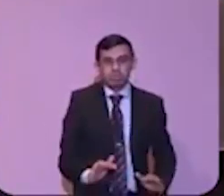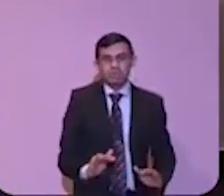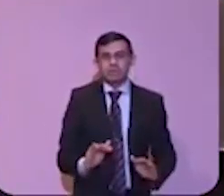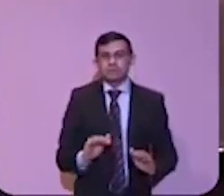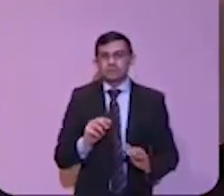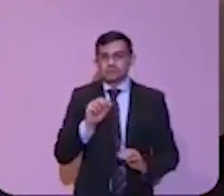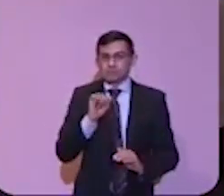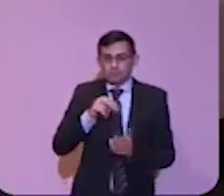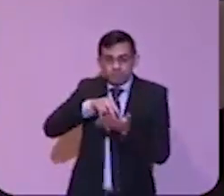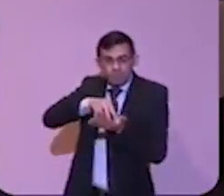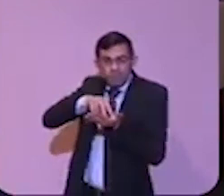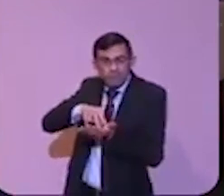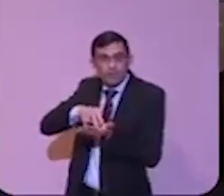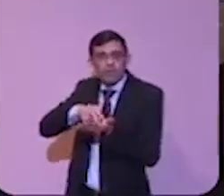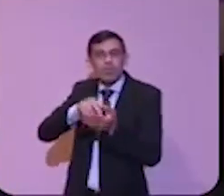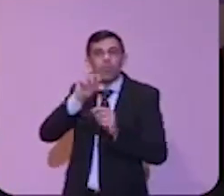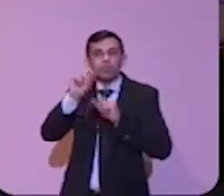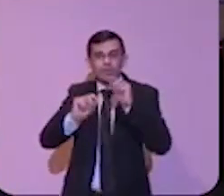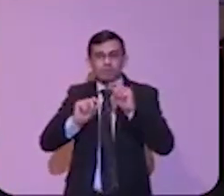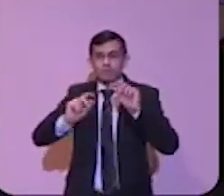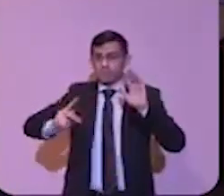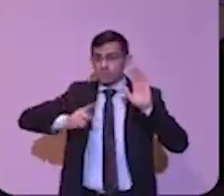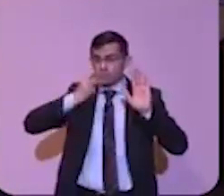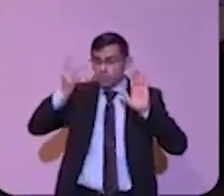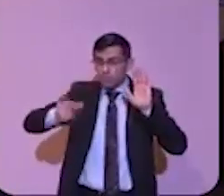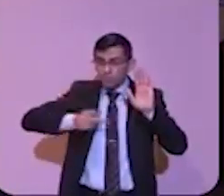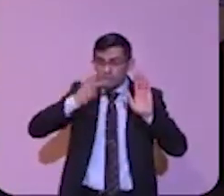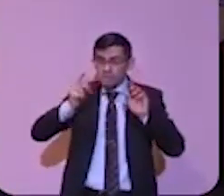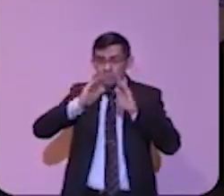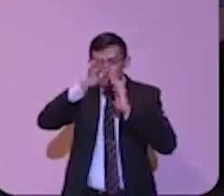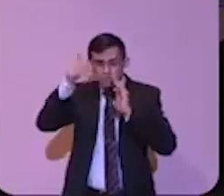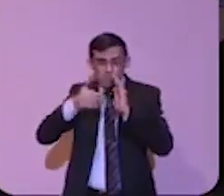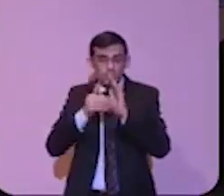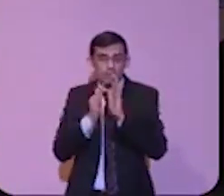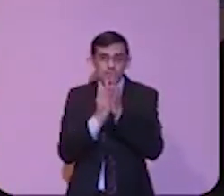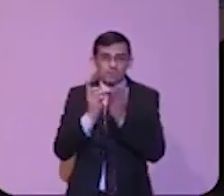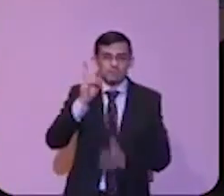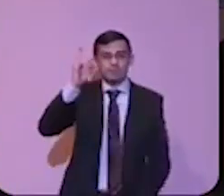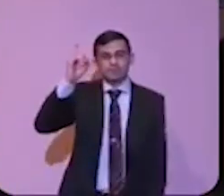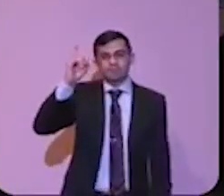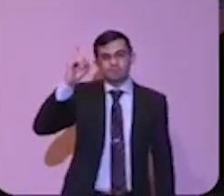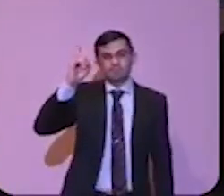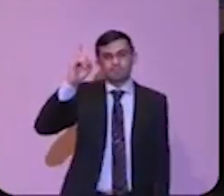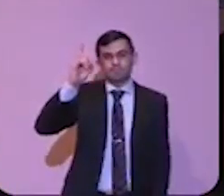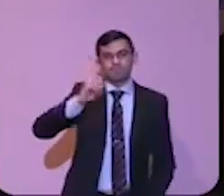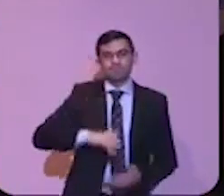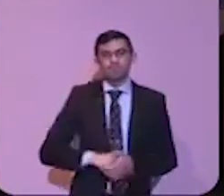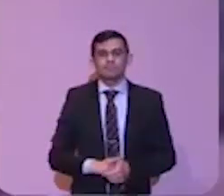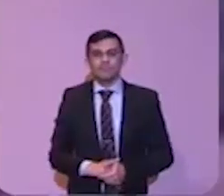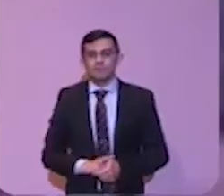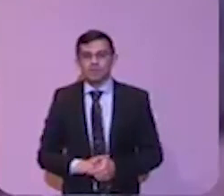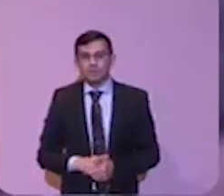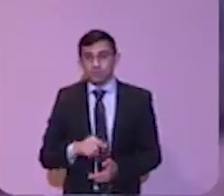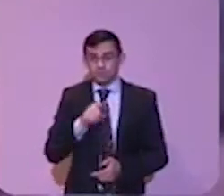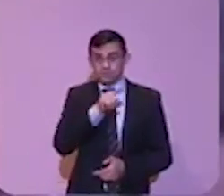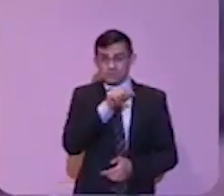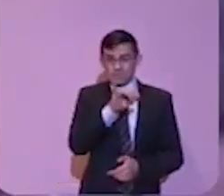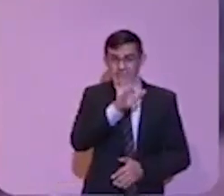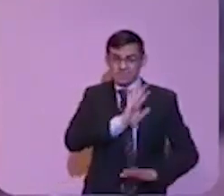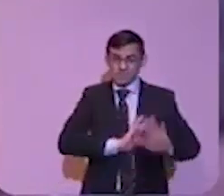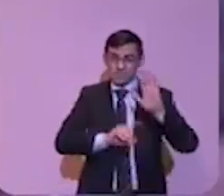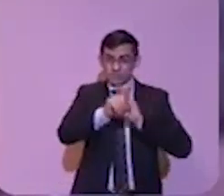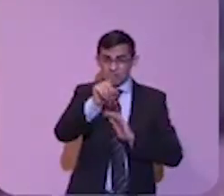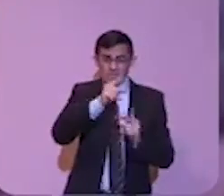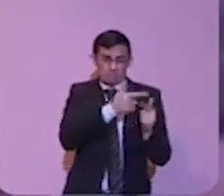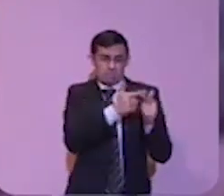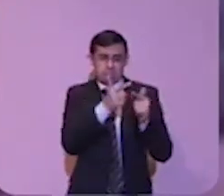firme, é um lar que está firme na palavra de Deus. Você que está passando por dificuldades